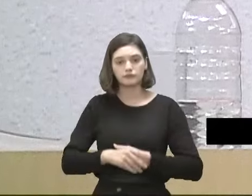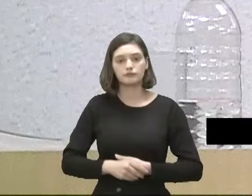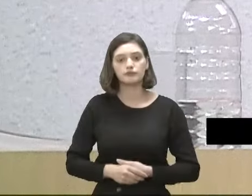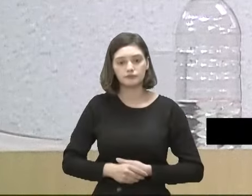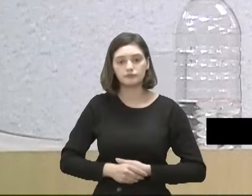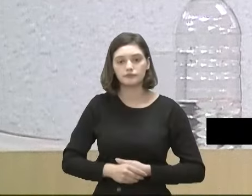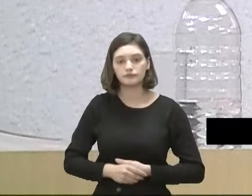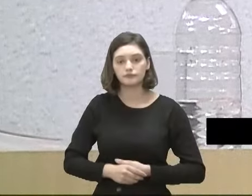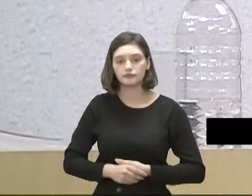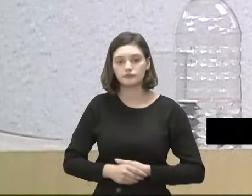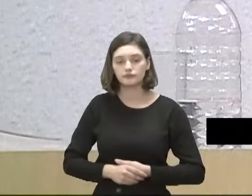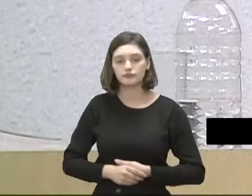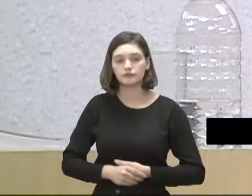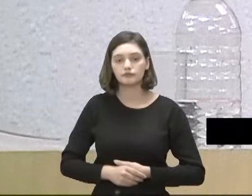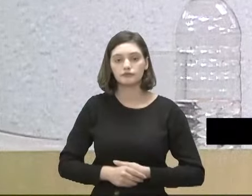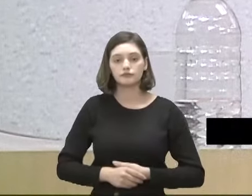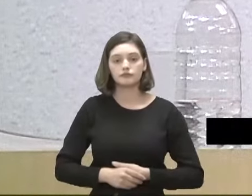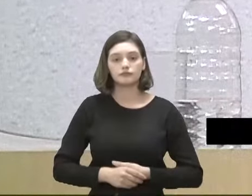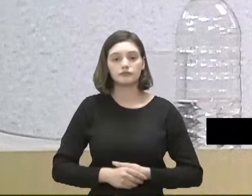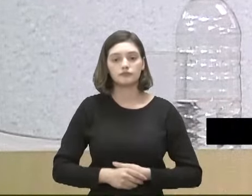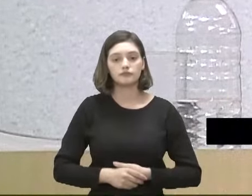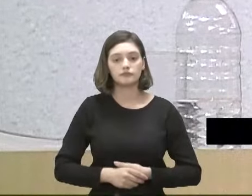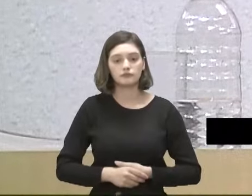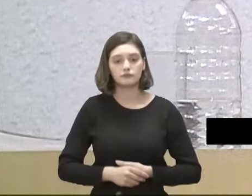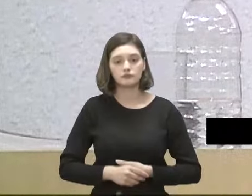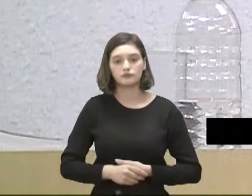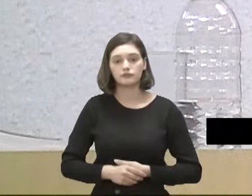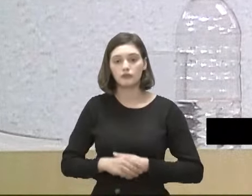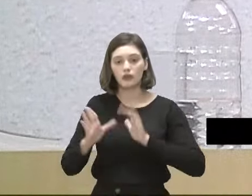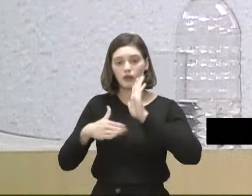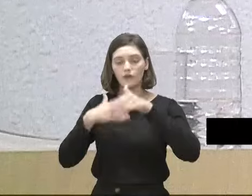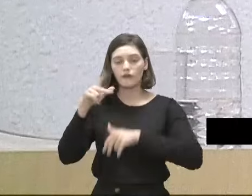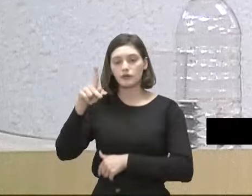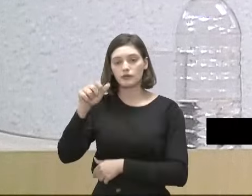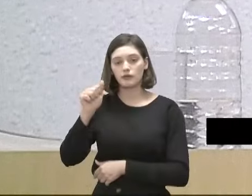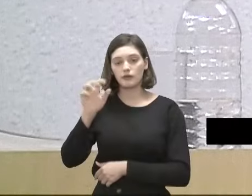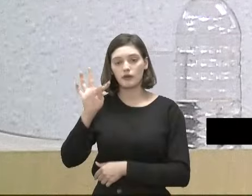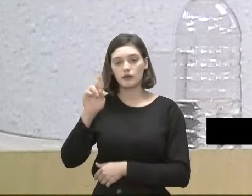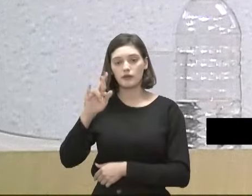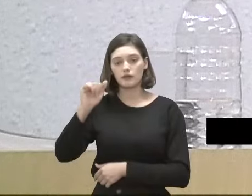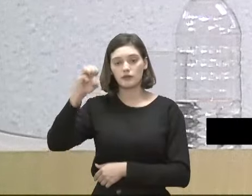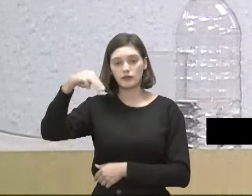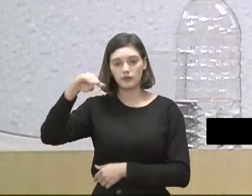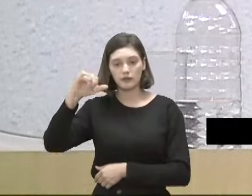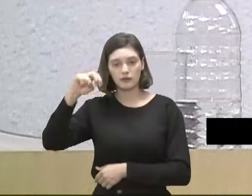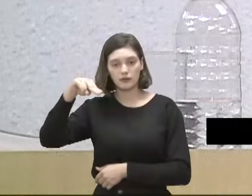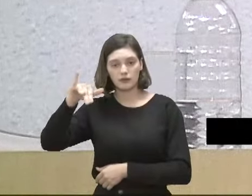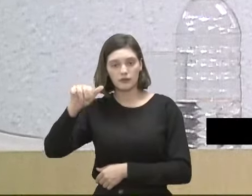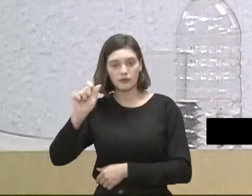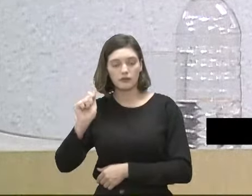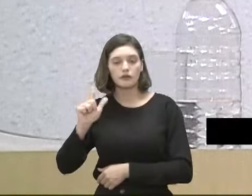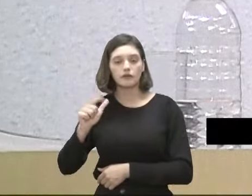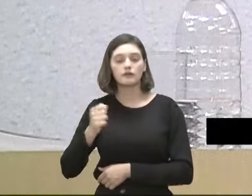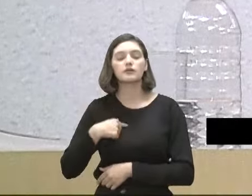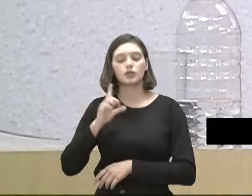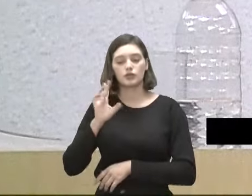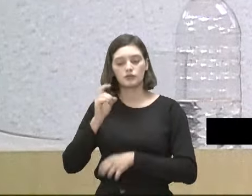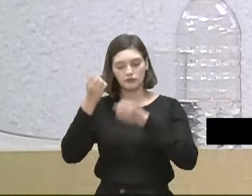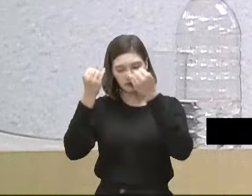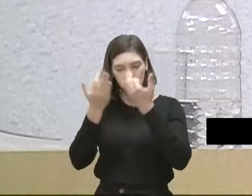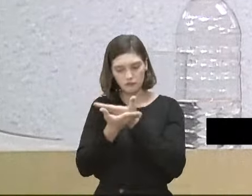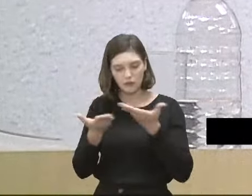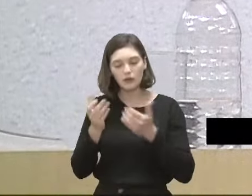dar esse aumento. Tá? Com relação à evolução patrimonial histórica, acho que você só quis comentar mesmo, certo, vereador?